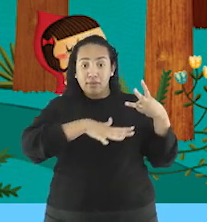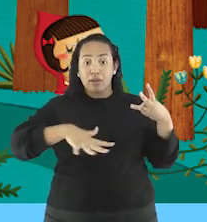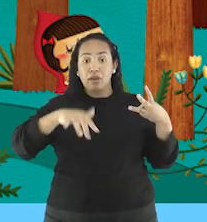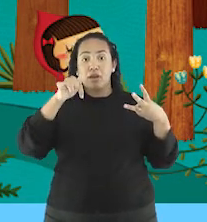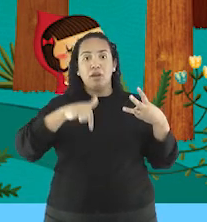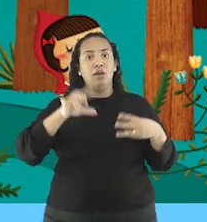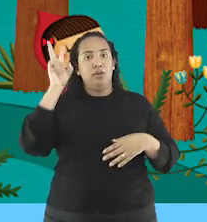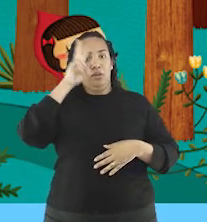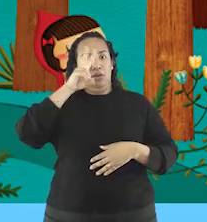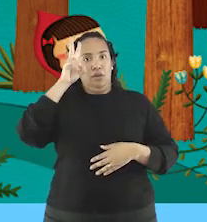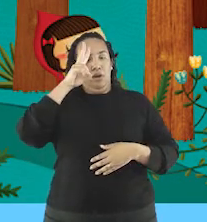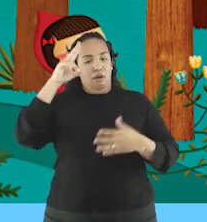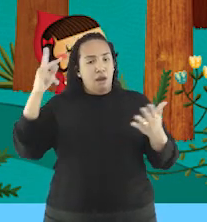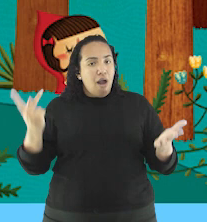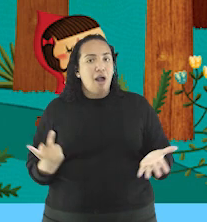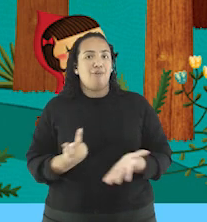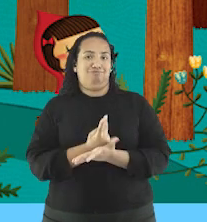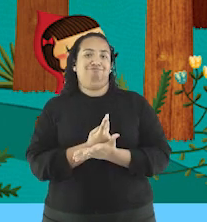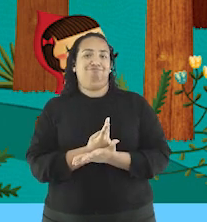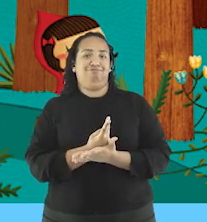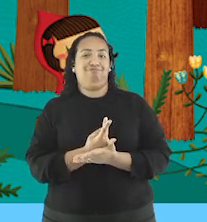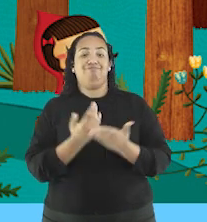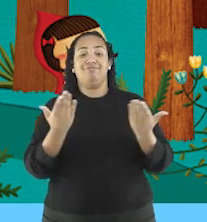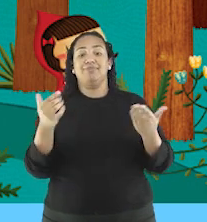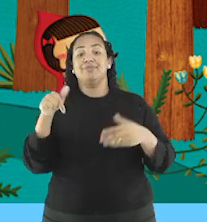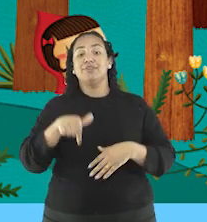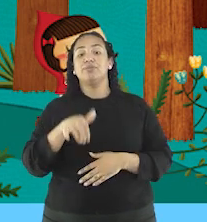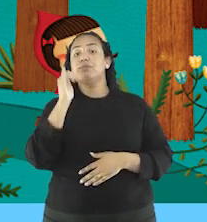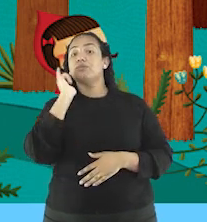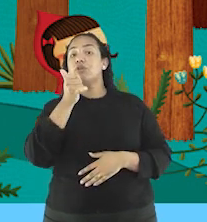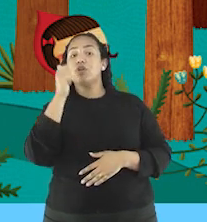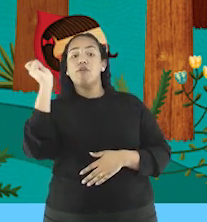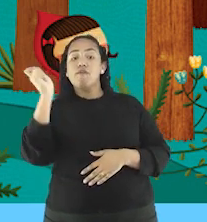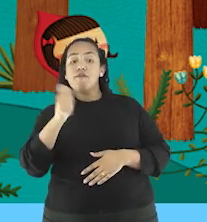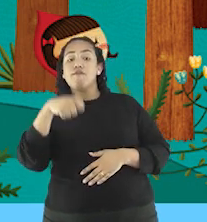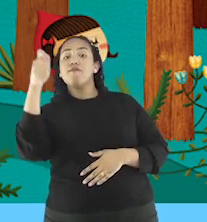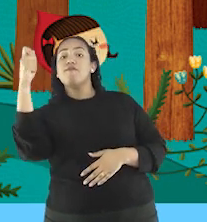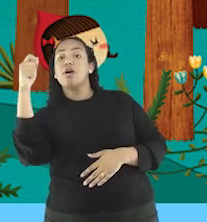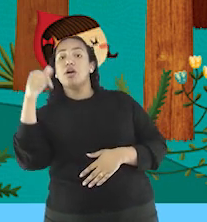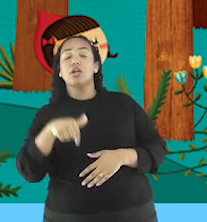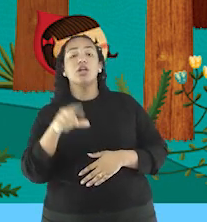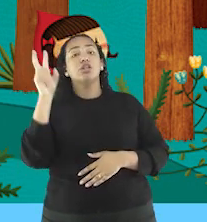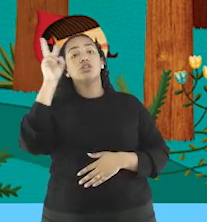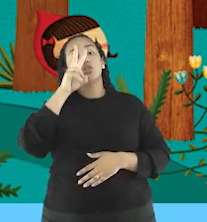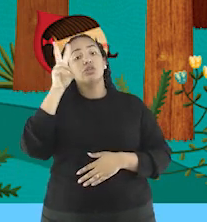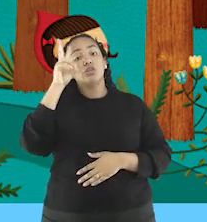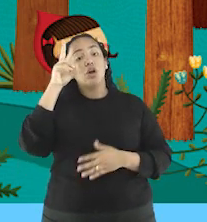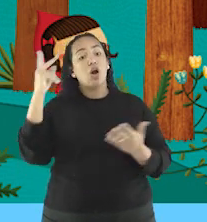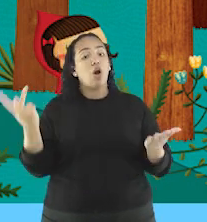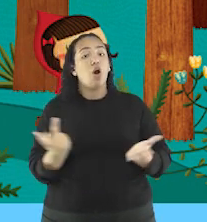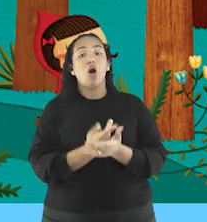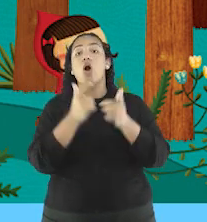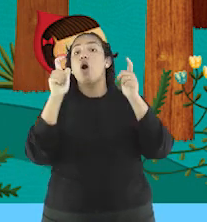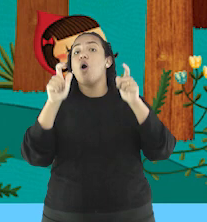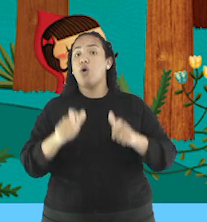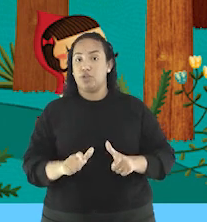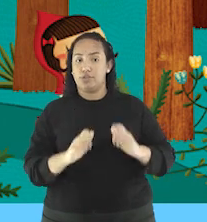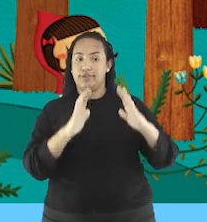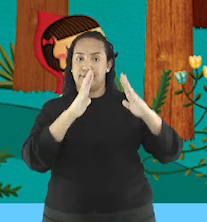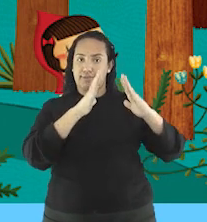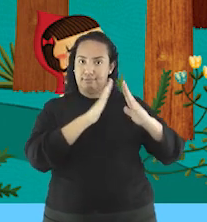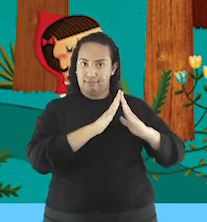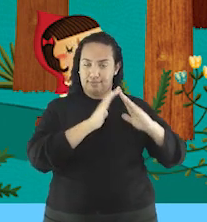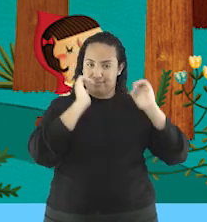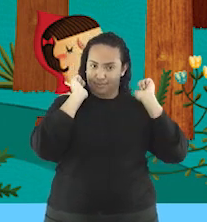onde acontece a história. No caso do conto de fadas Chapeuzinho Vermelho, a história acontece na casa